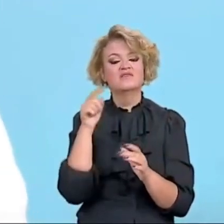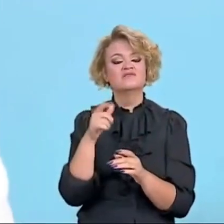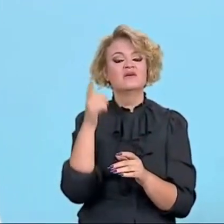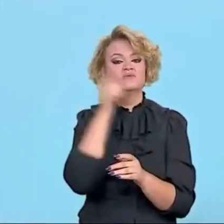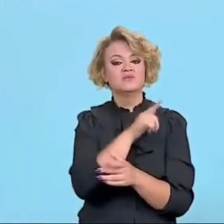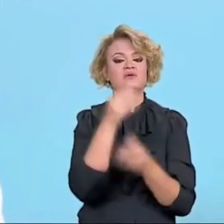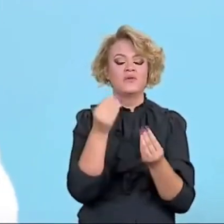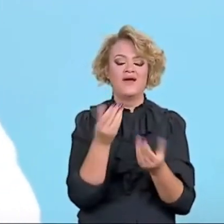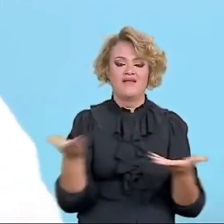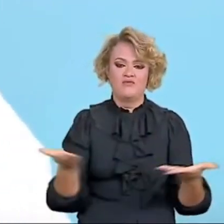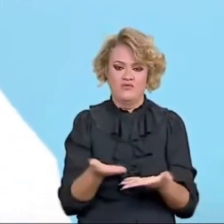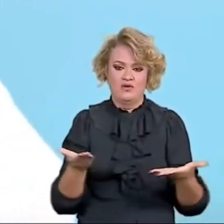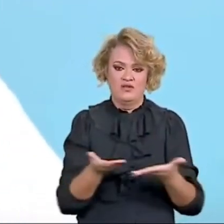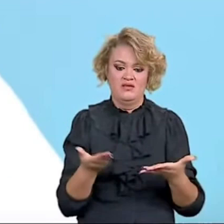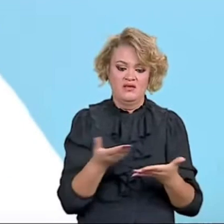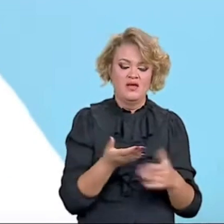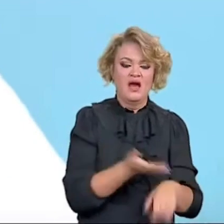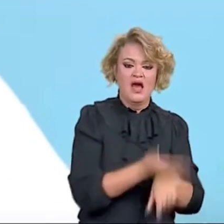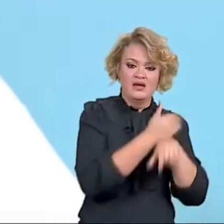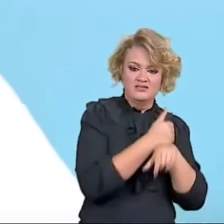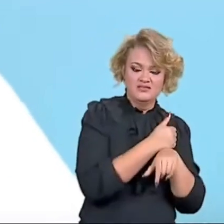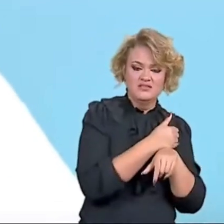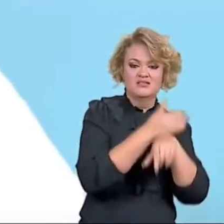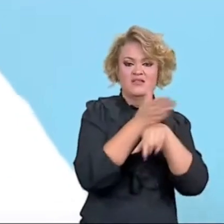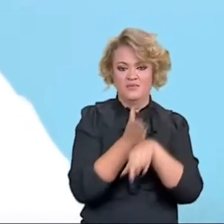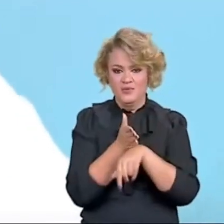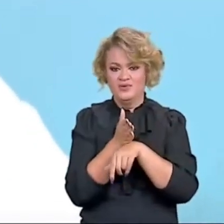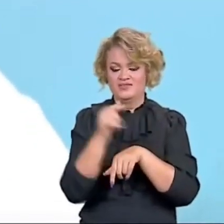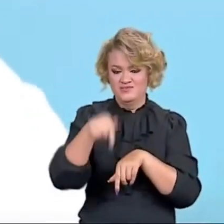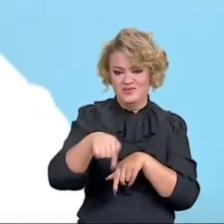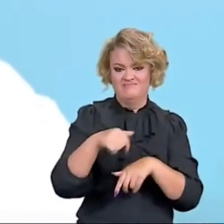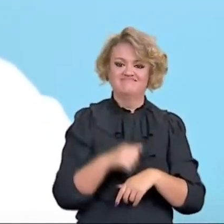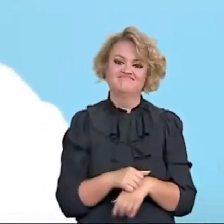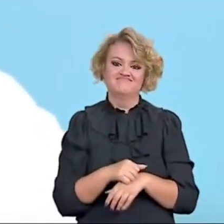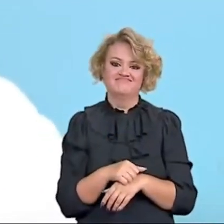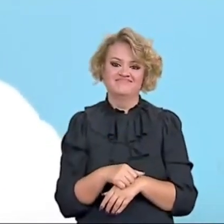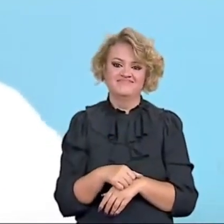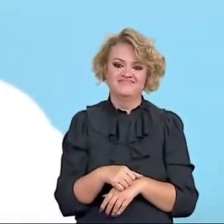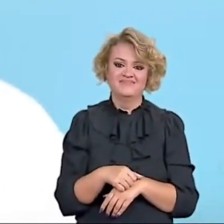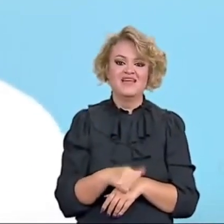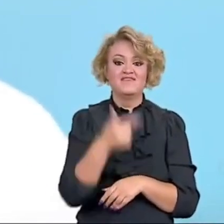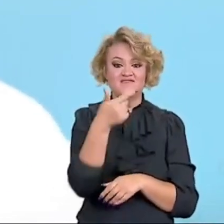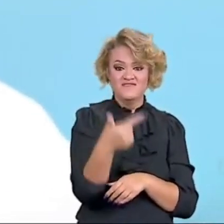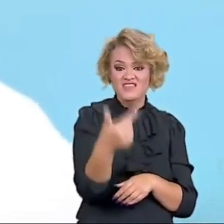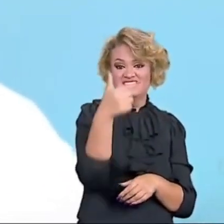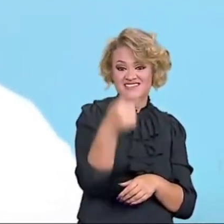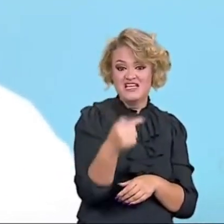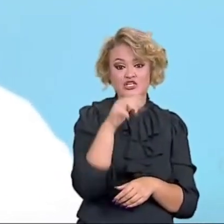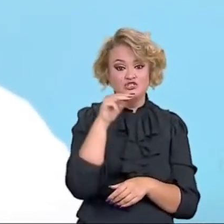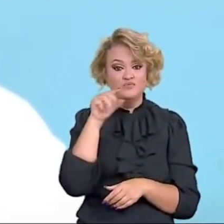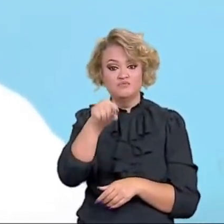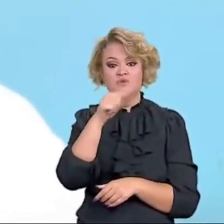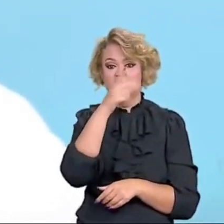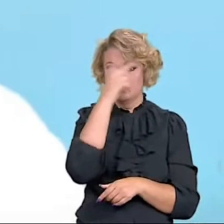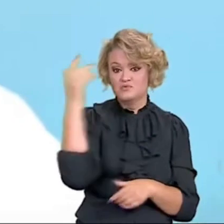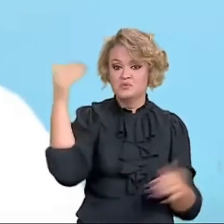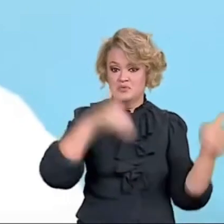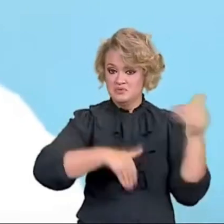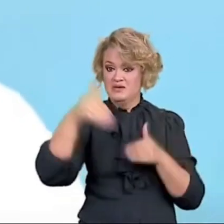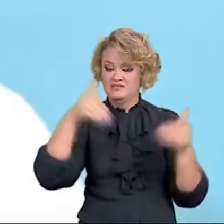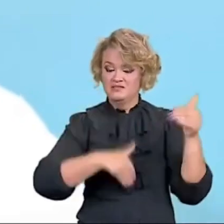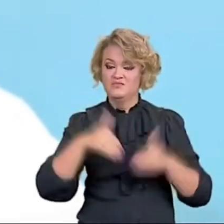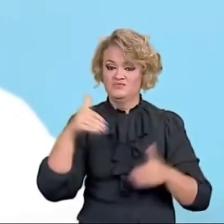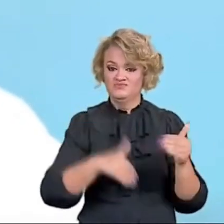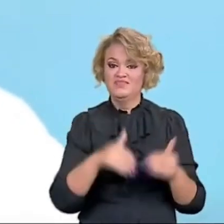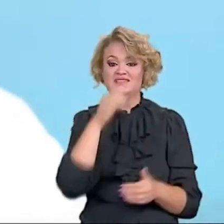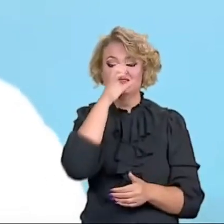agora, entre antes e depois desse encontro. Ou seja, 27 mil pessoas participaram aqui, sábado,